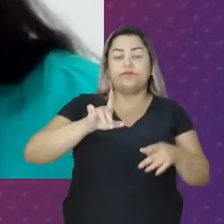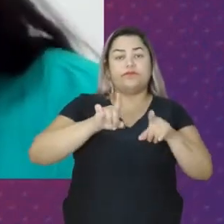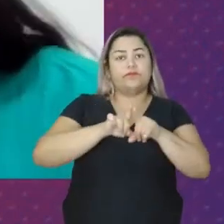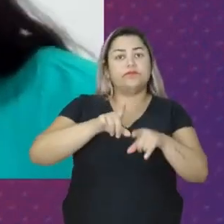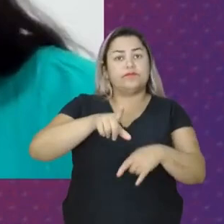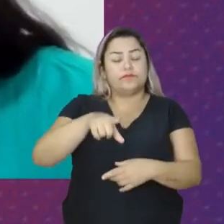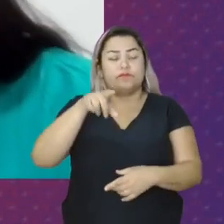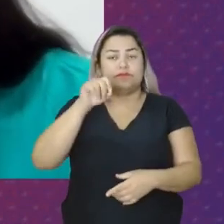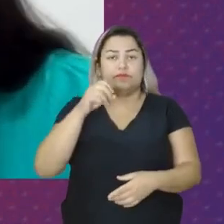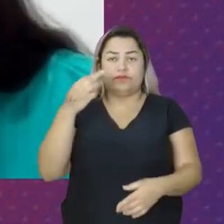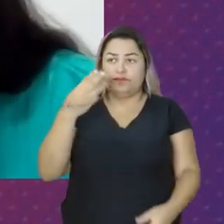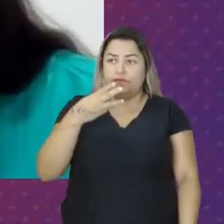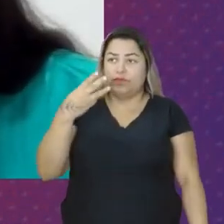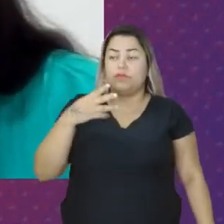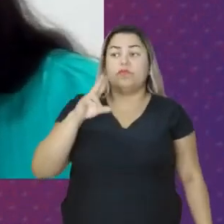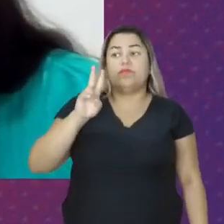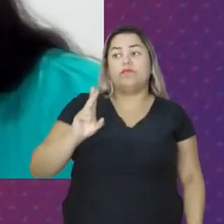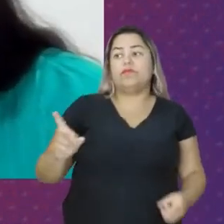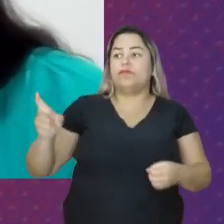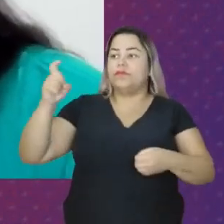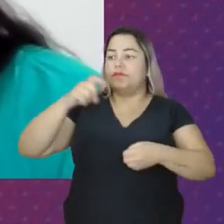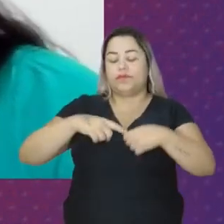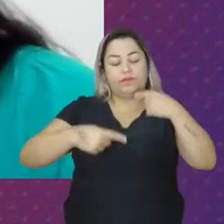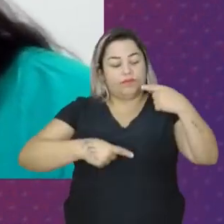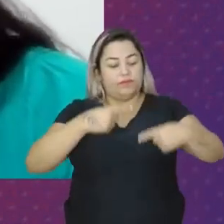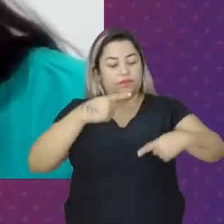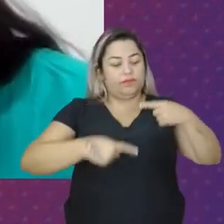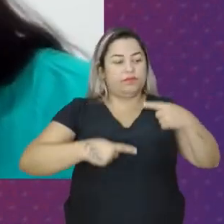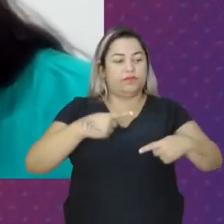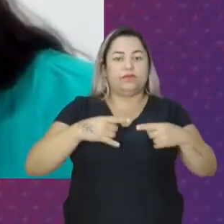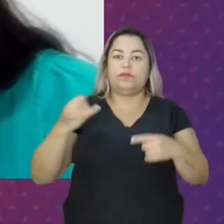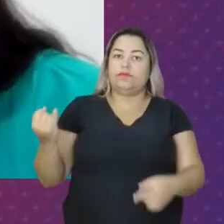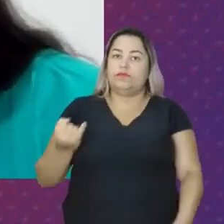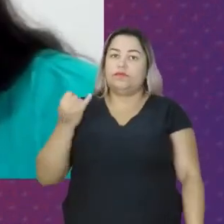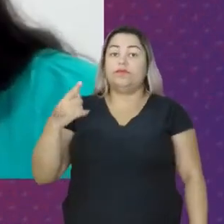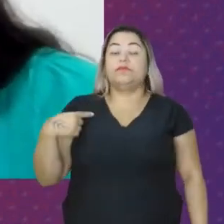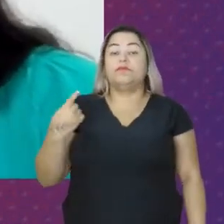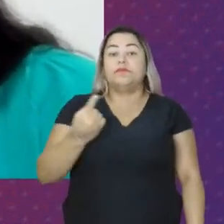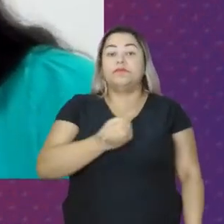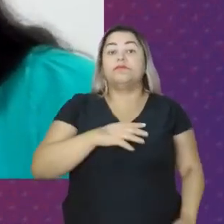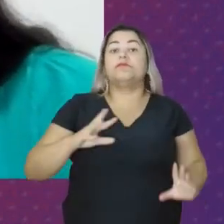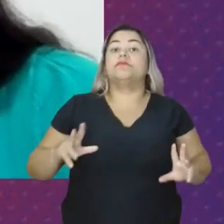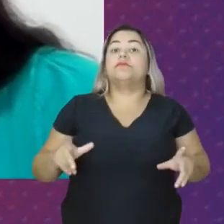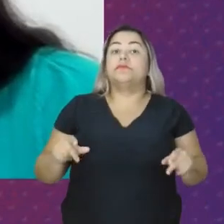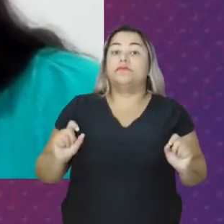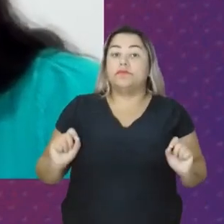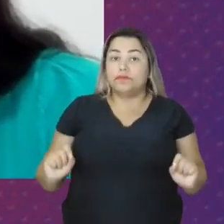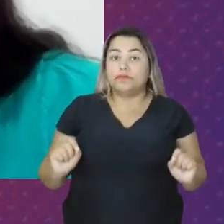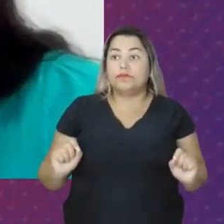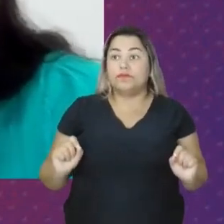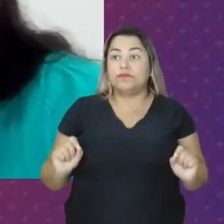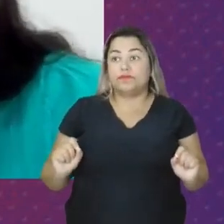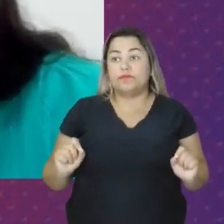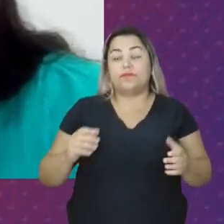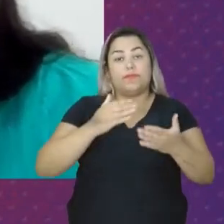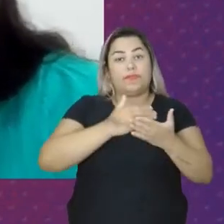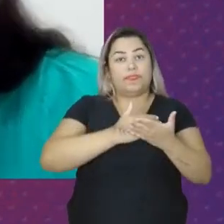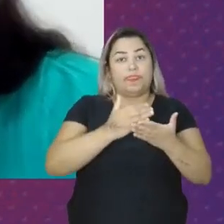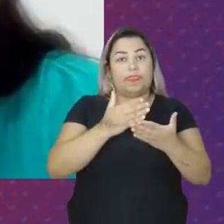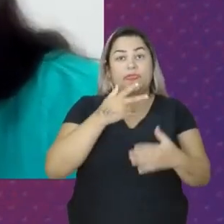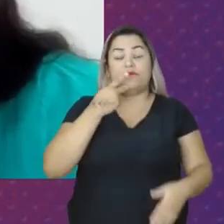terceira vez, e o retorno dessa política tão importante para todas e todos nós, né? Então, eu vou